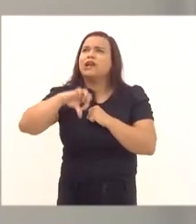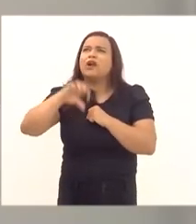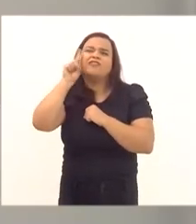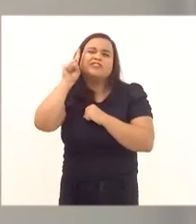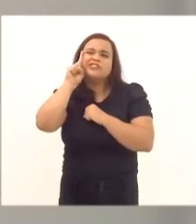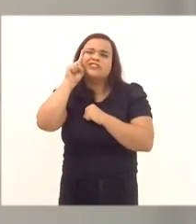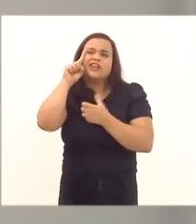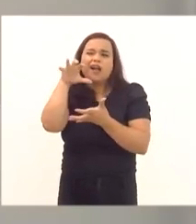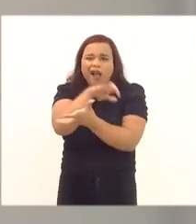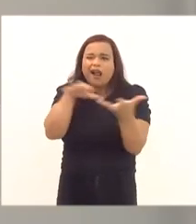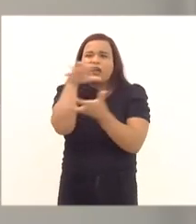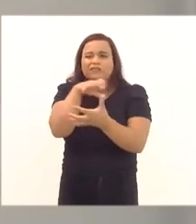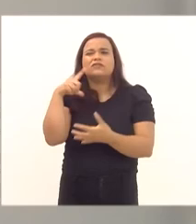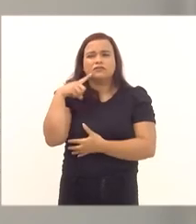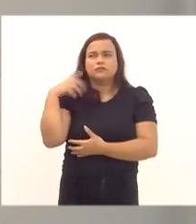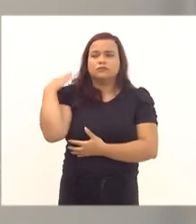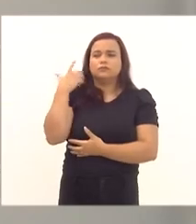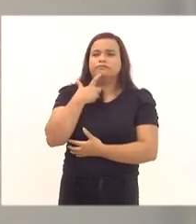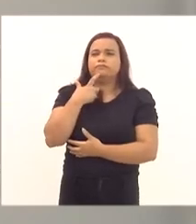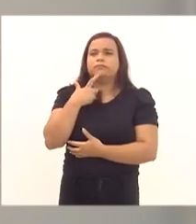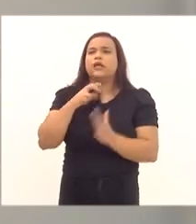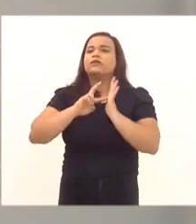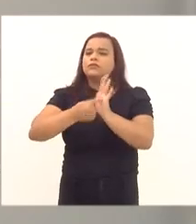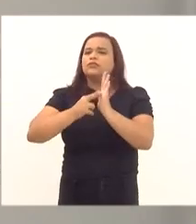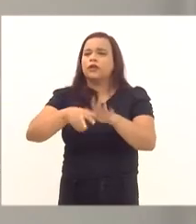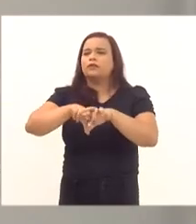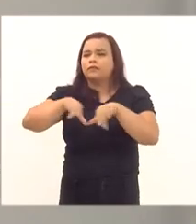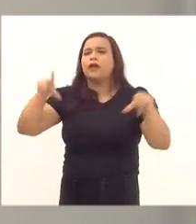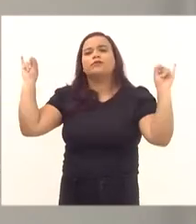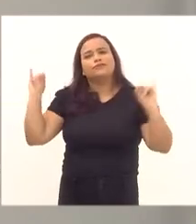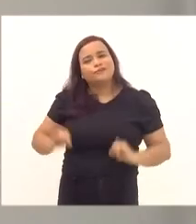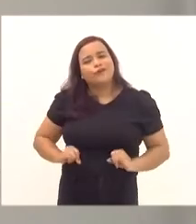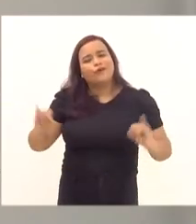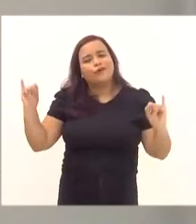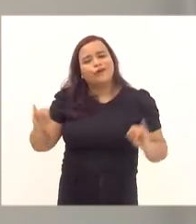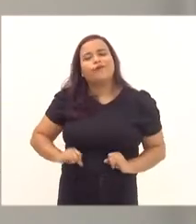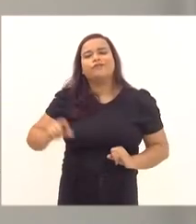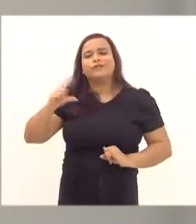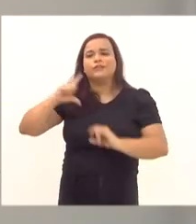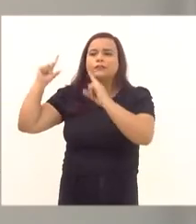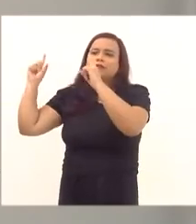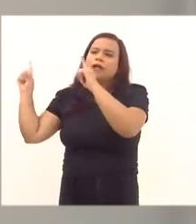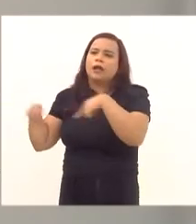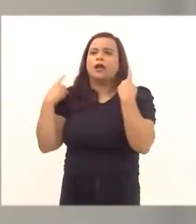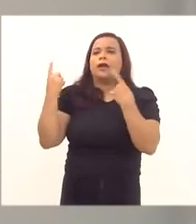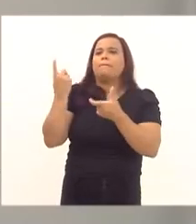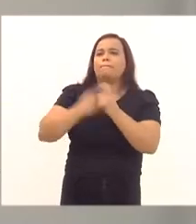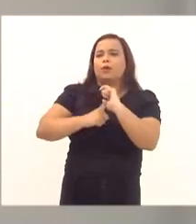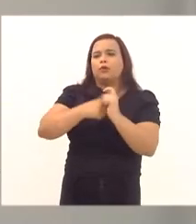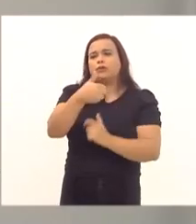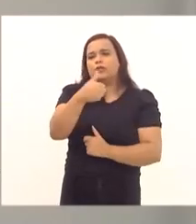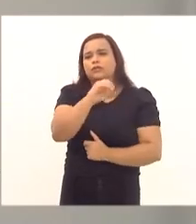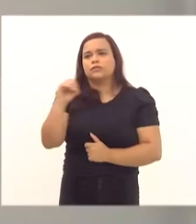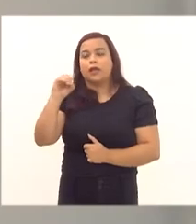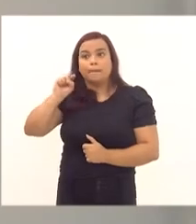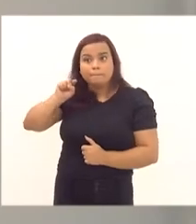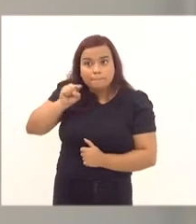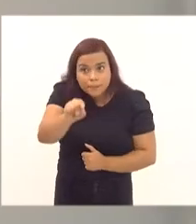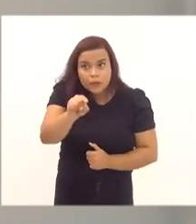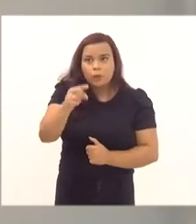de greve né os sindicatos sofreram ataque que seriam multados em 100 mil por